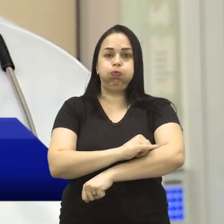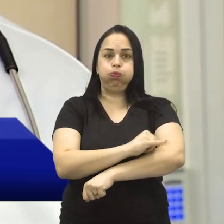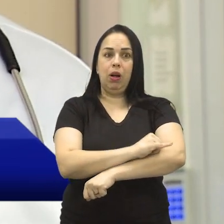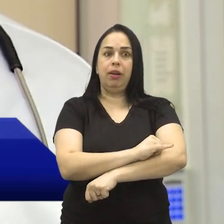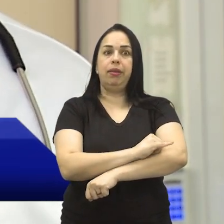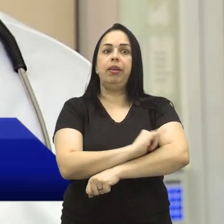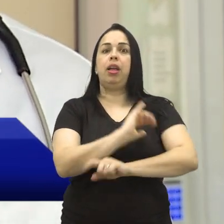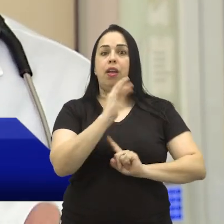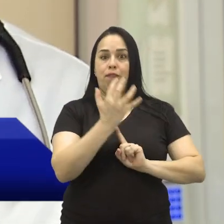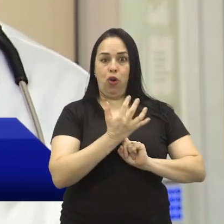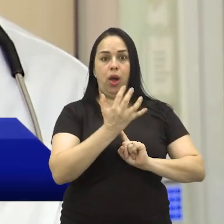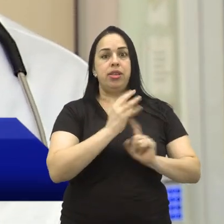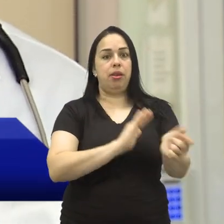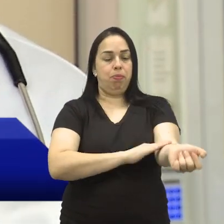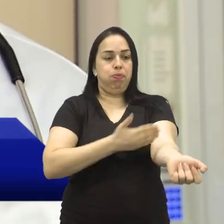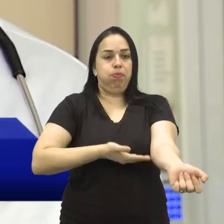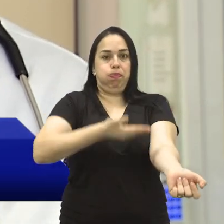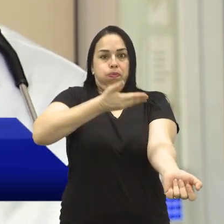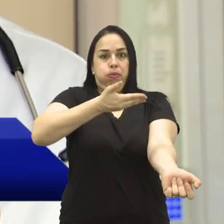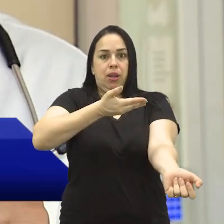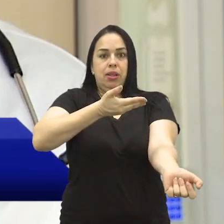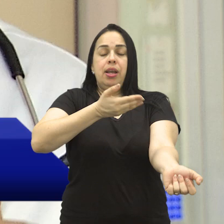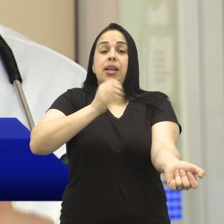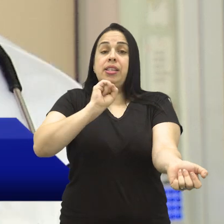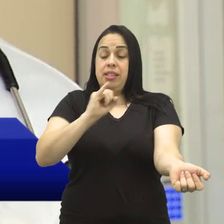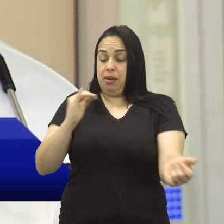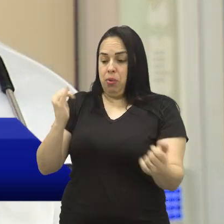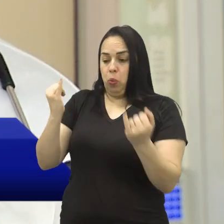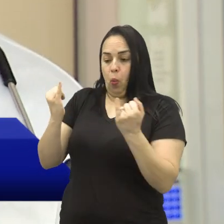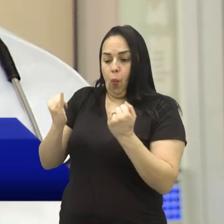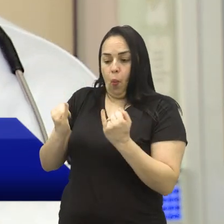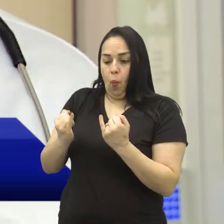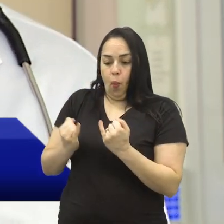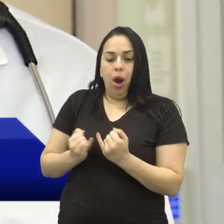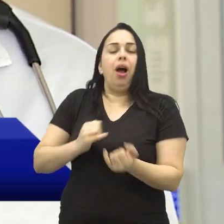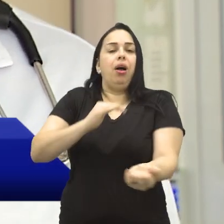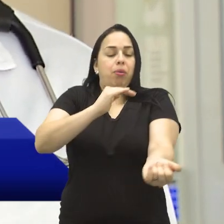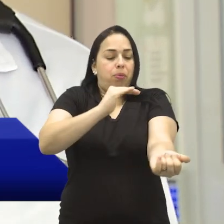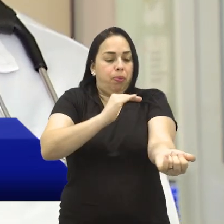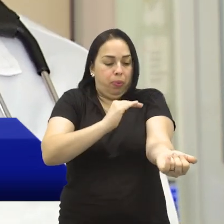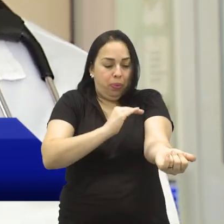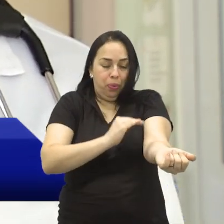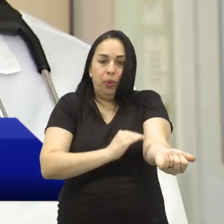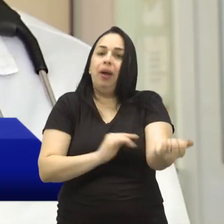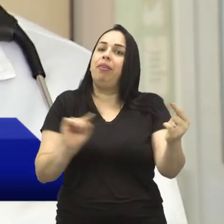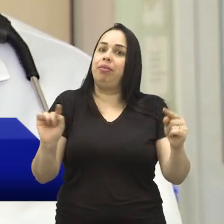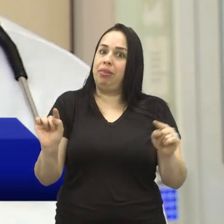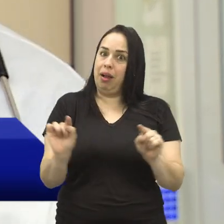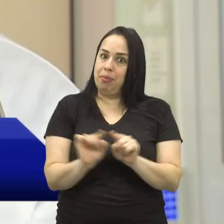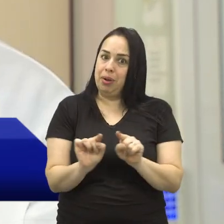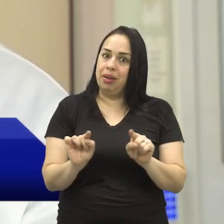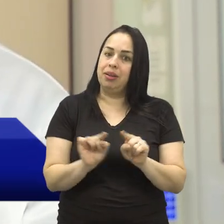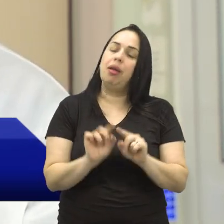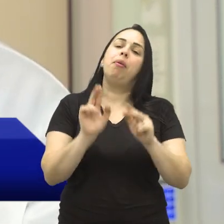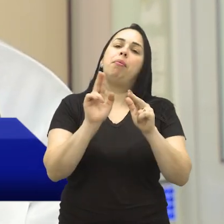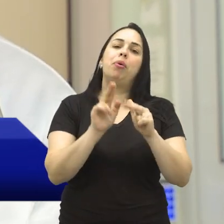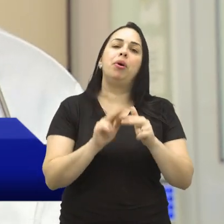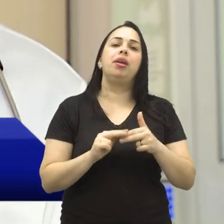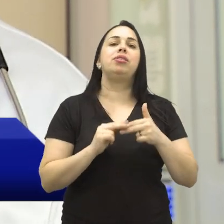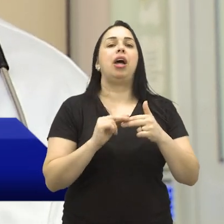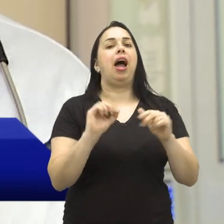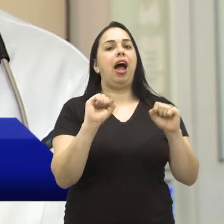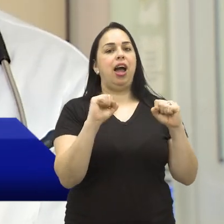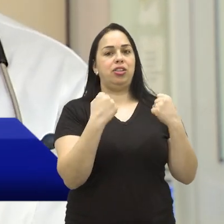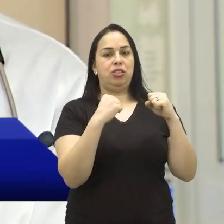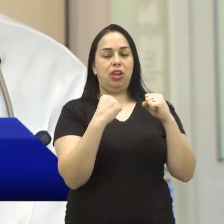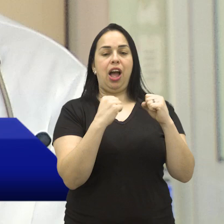com a hipertensão e você perder peso, você diminui a sua pressão também. Então, é importantíssimo, e é óbvio, a atividade física ajuda nesse auxílio